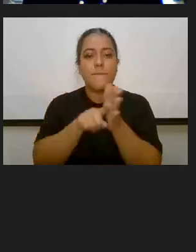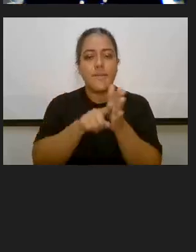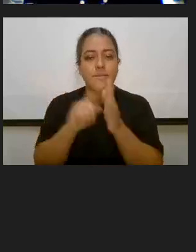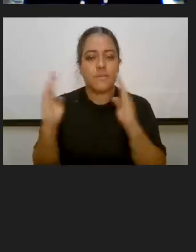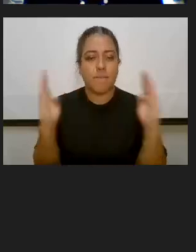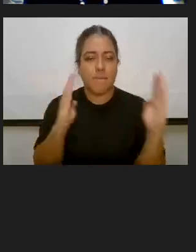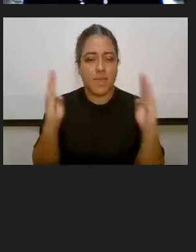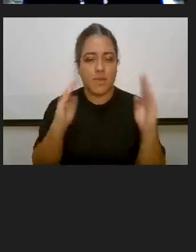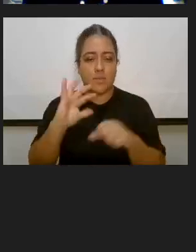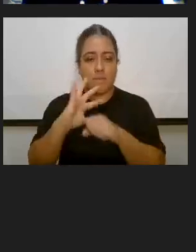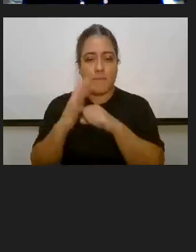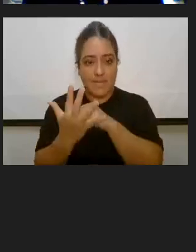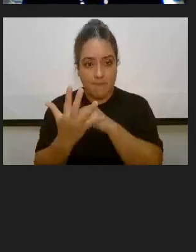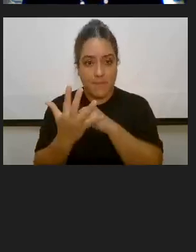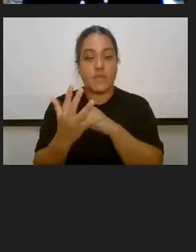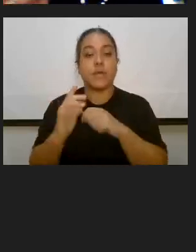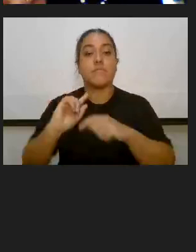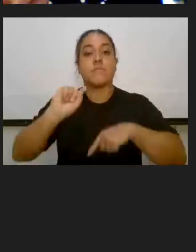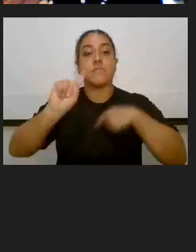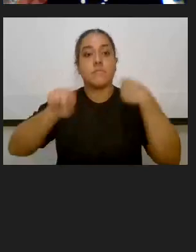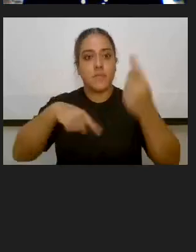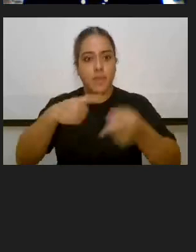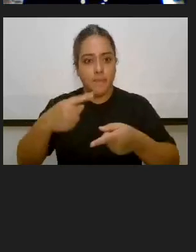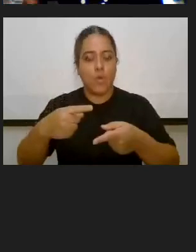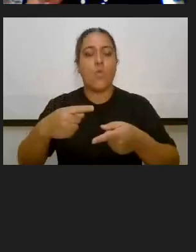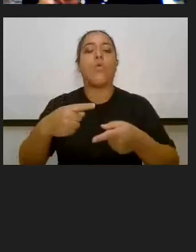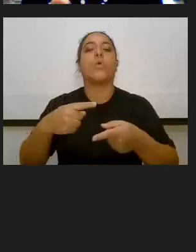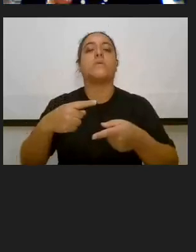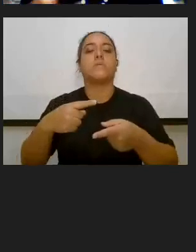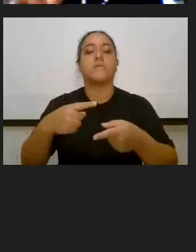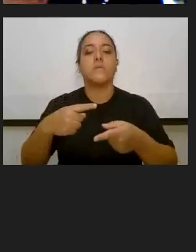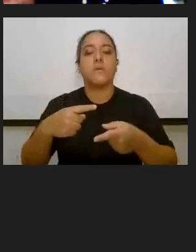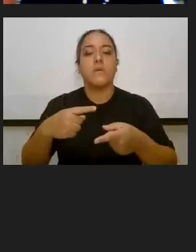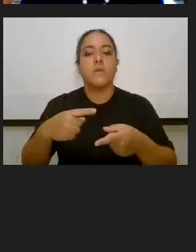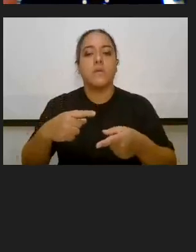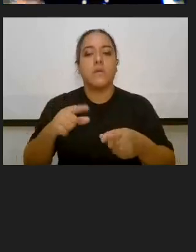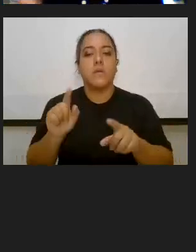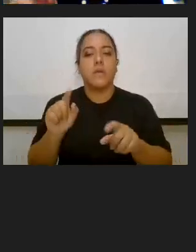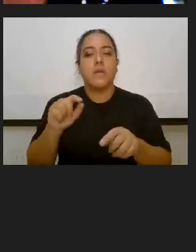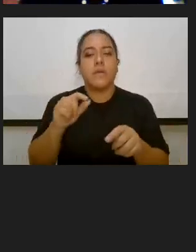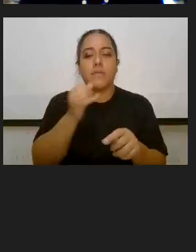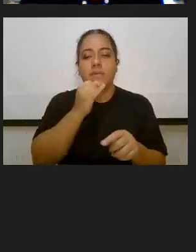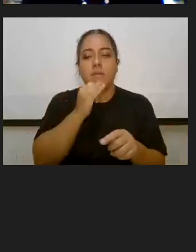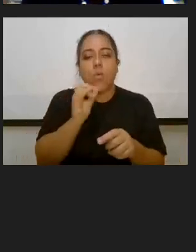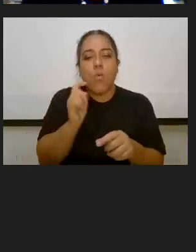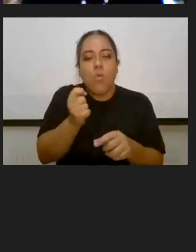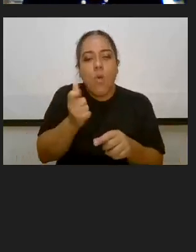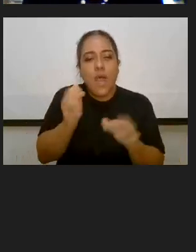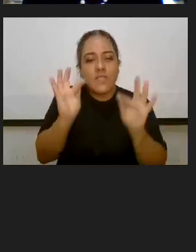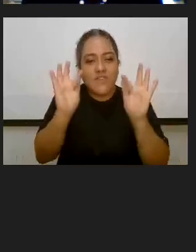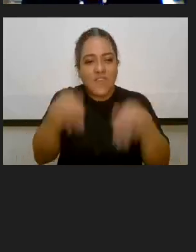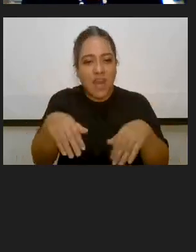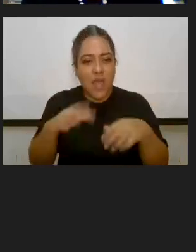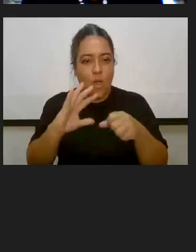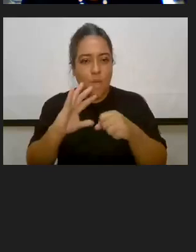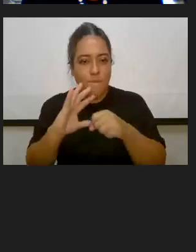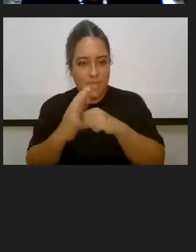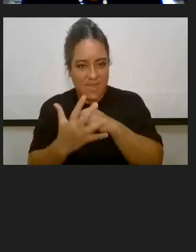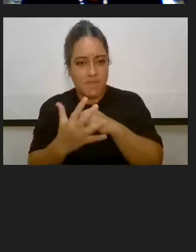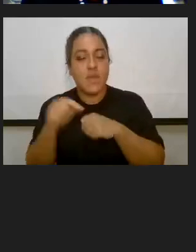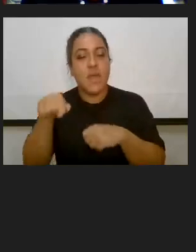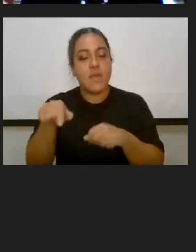uma logo no pós-pandemia, e na transição final da pandemia e essa de